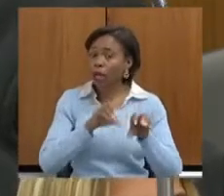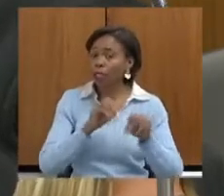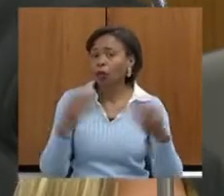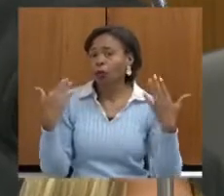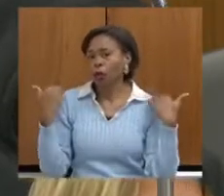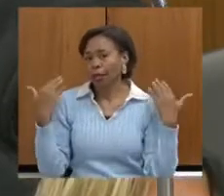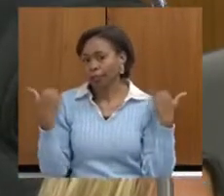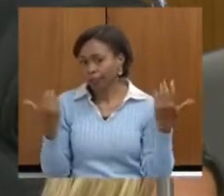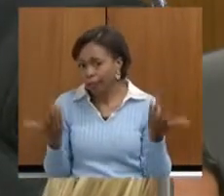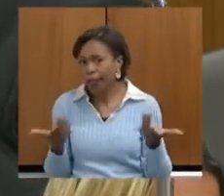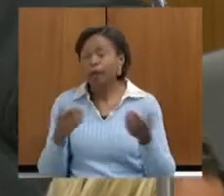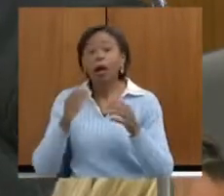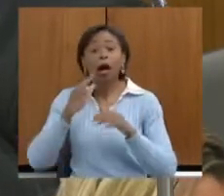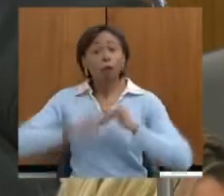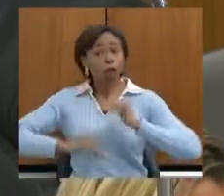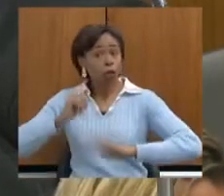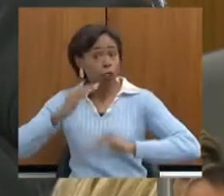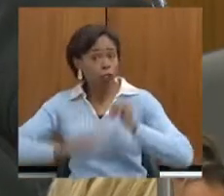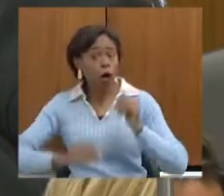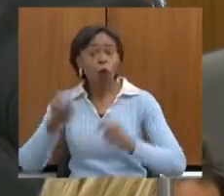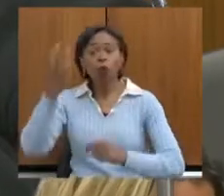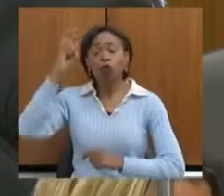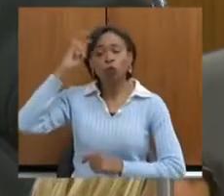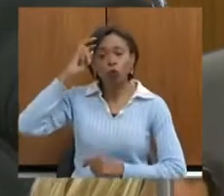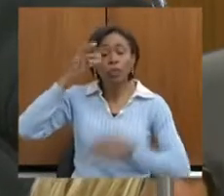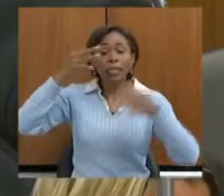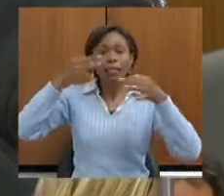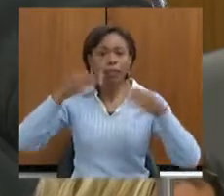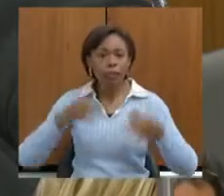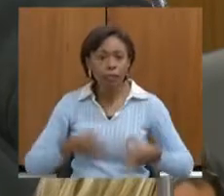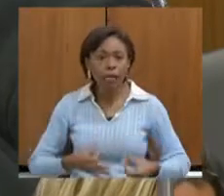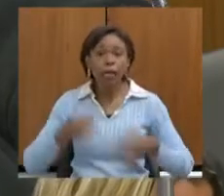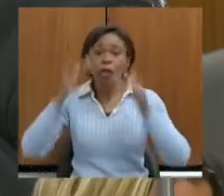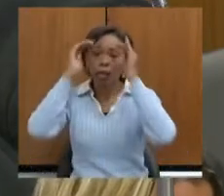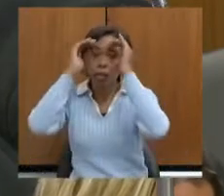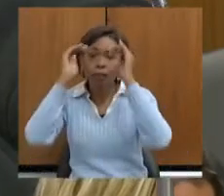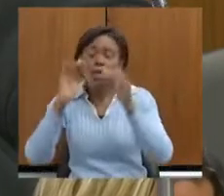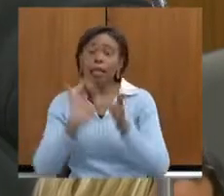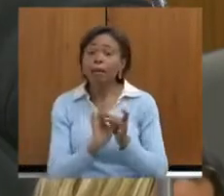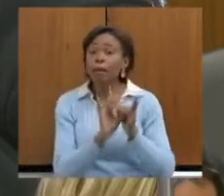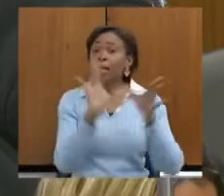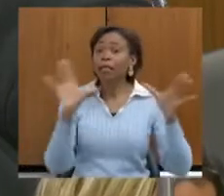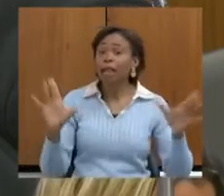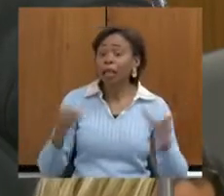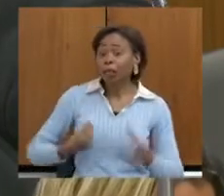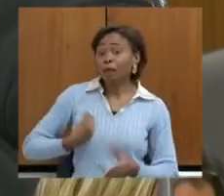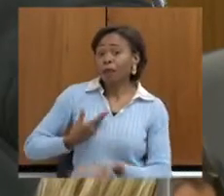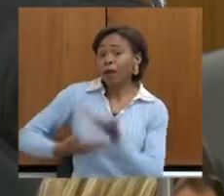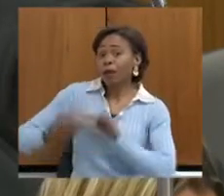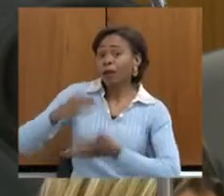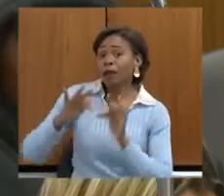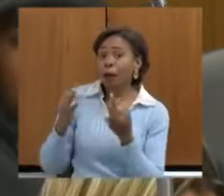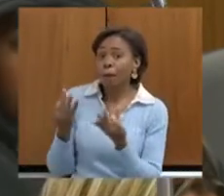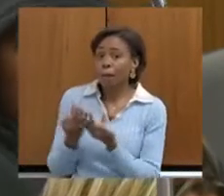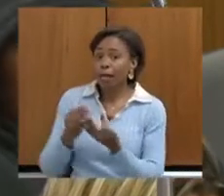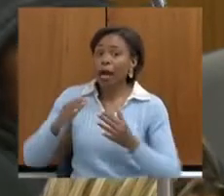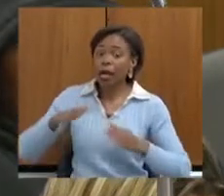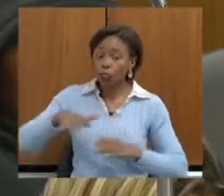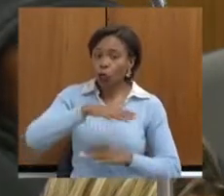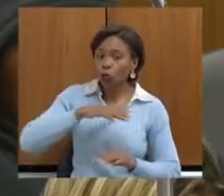ao lazer à profissionalização à cultura à dignidade ao respeito à Liberdade à convivência familiar e Comunitária